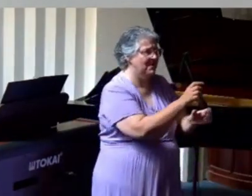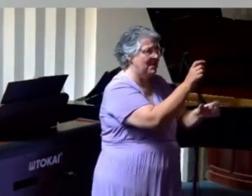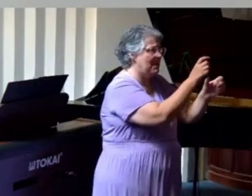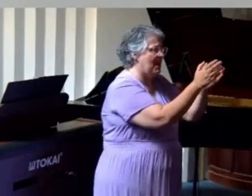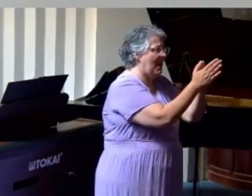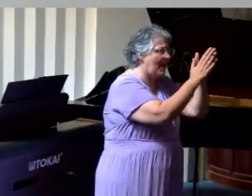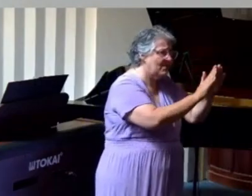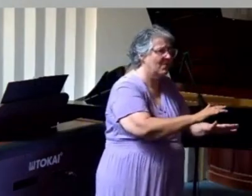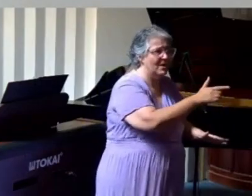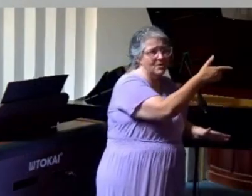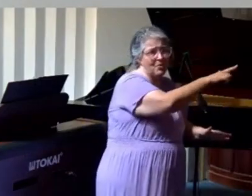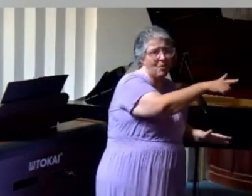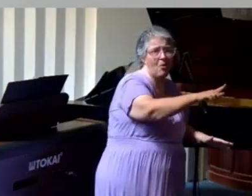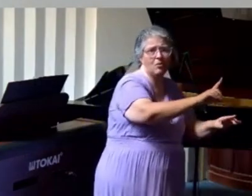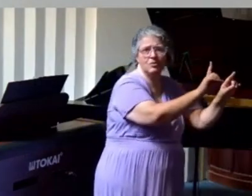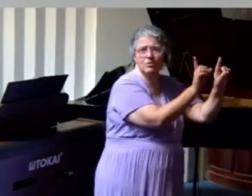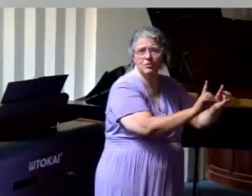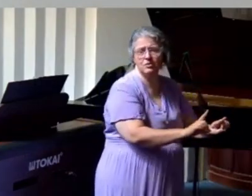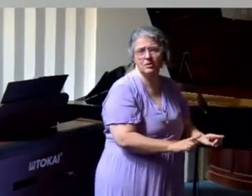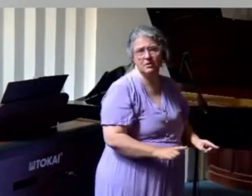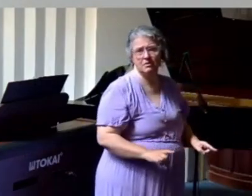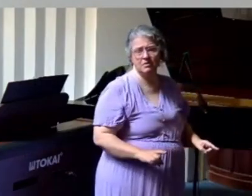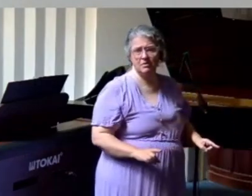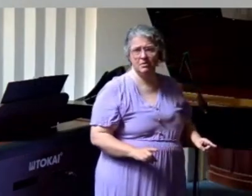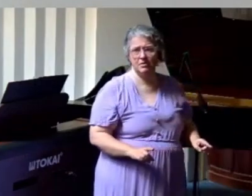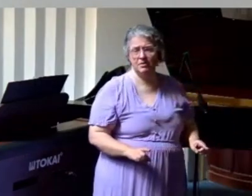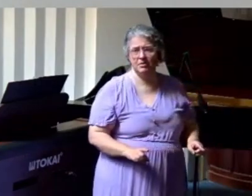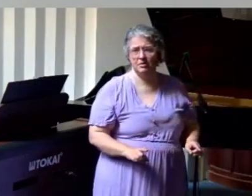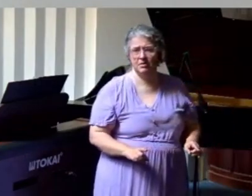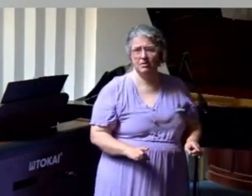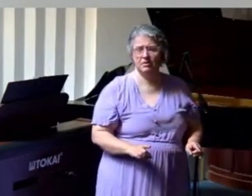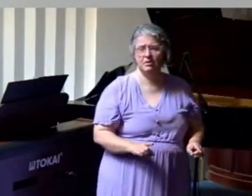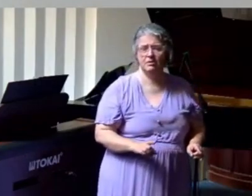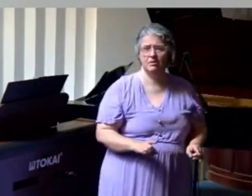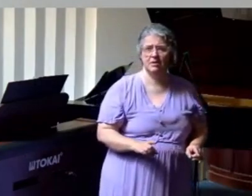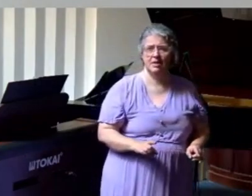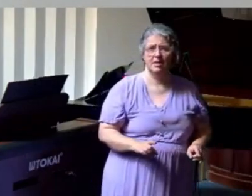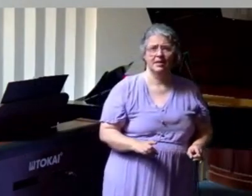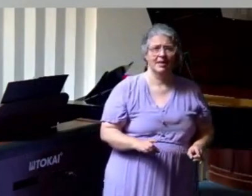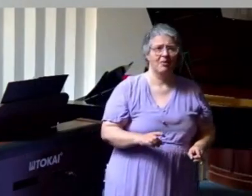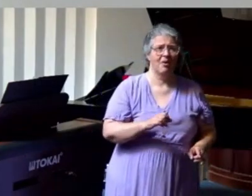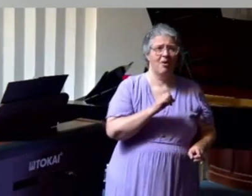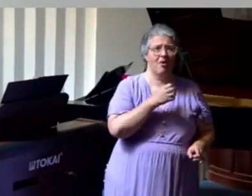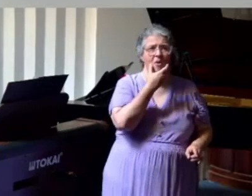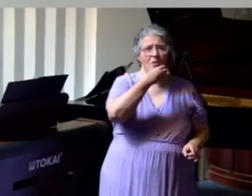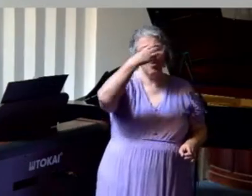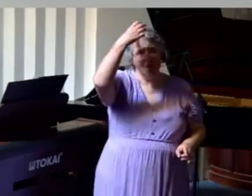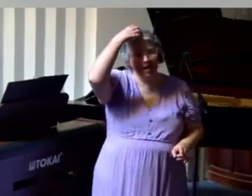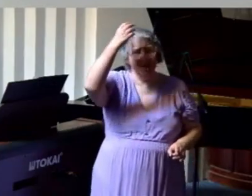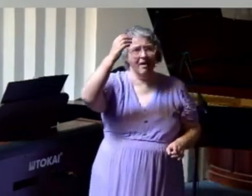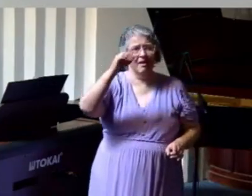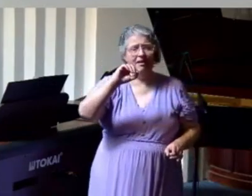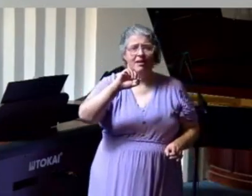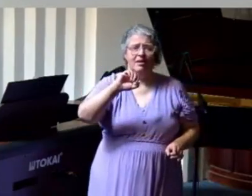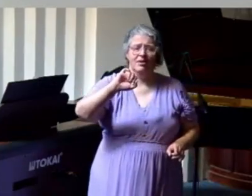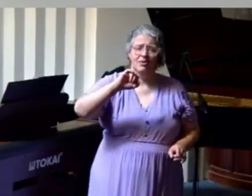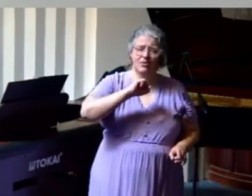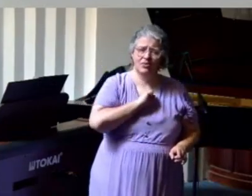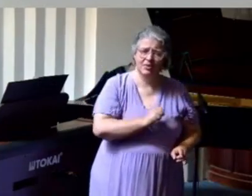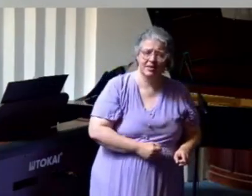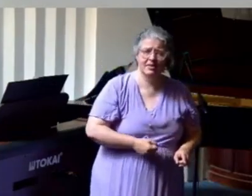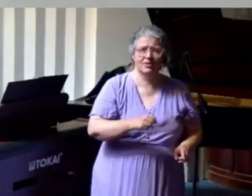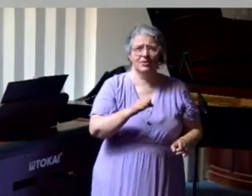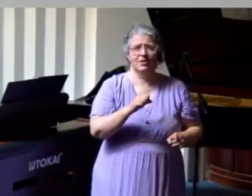Não só os reis, os sacerdotes e os profetas. A vida deles existia, esses